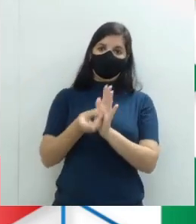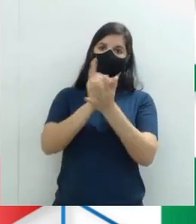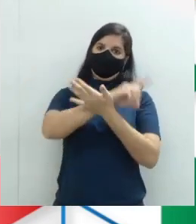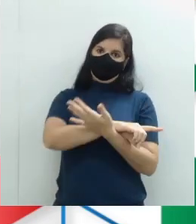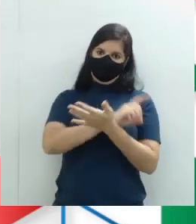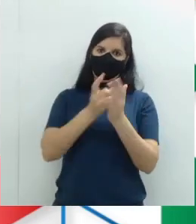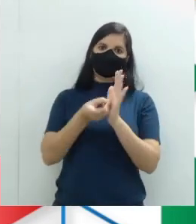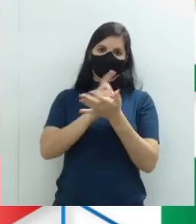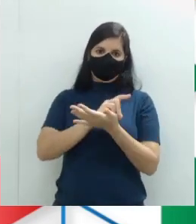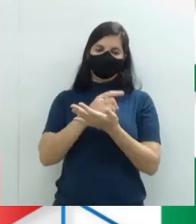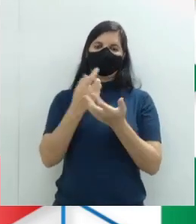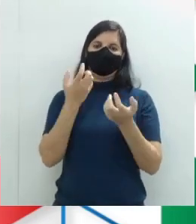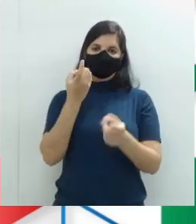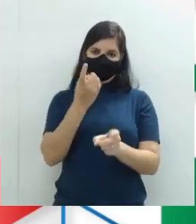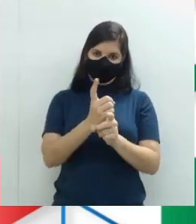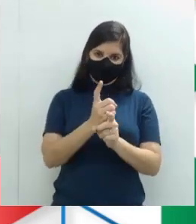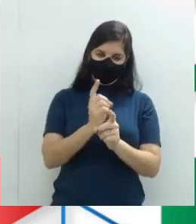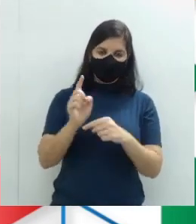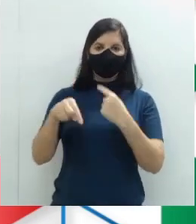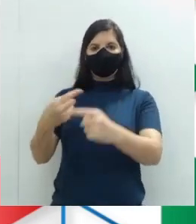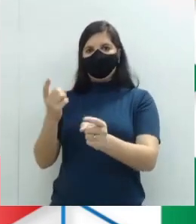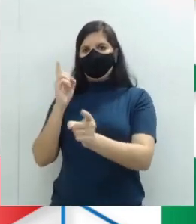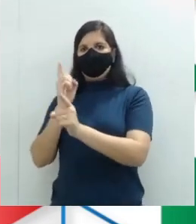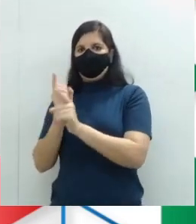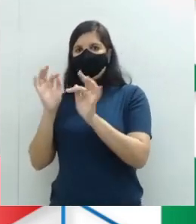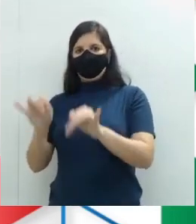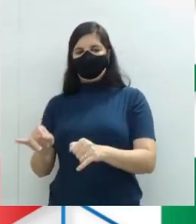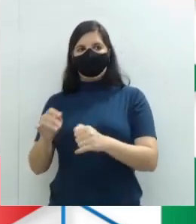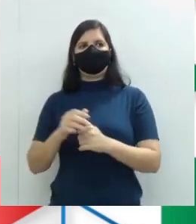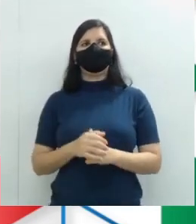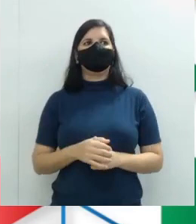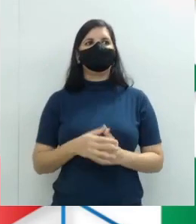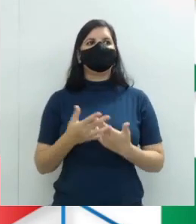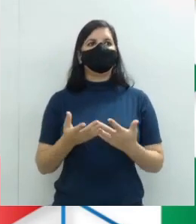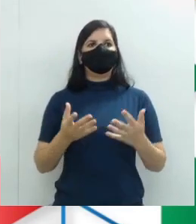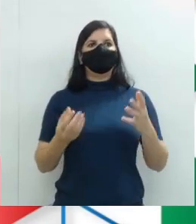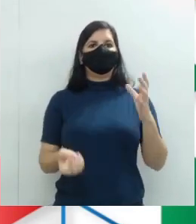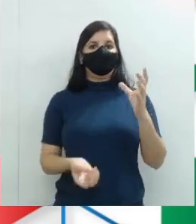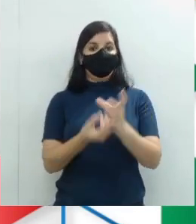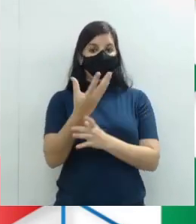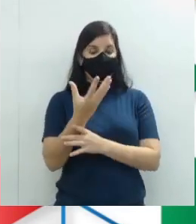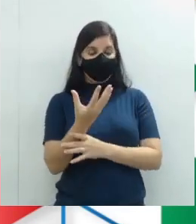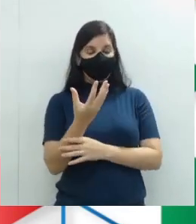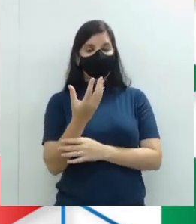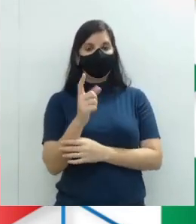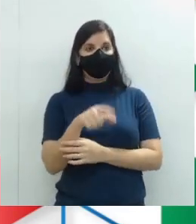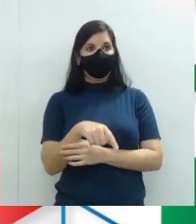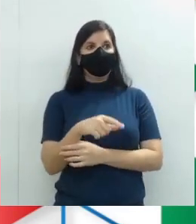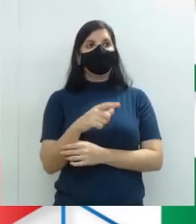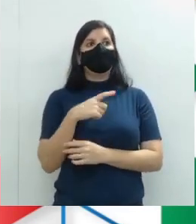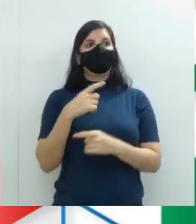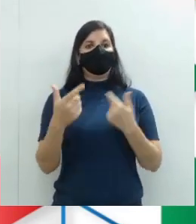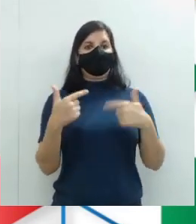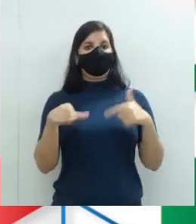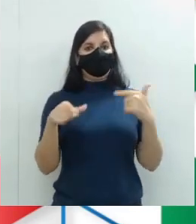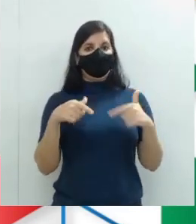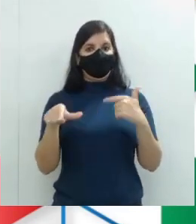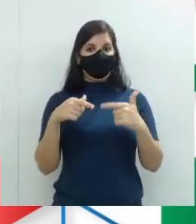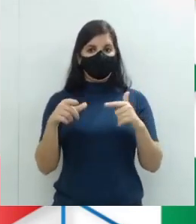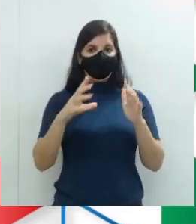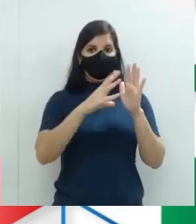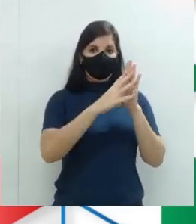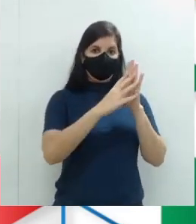quer obter. Muito fácil, tá bom? Então, é nessa formação, nesse segundo item, que a gente vai trabalhar dada a